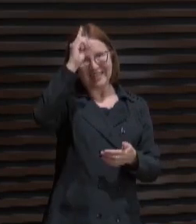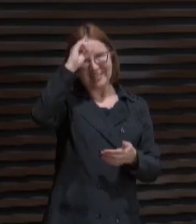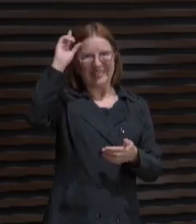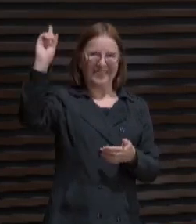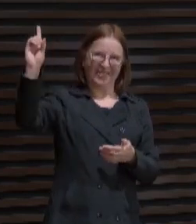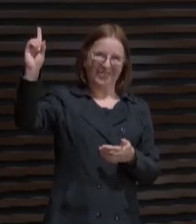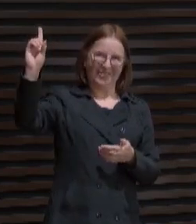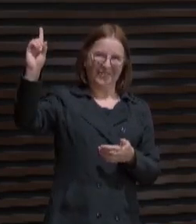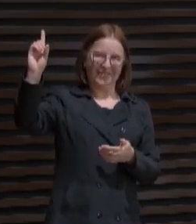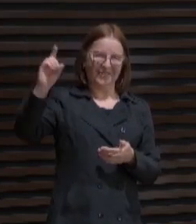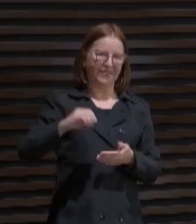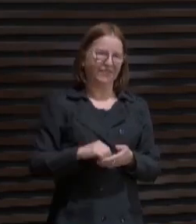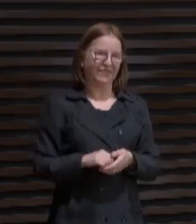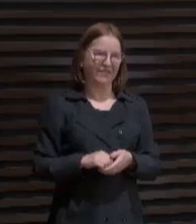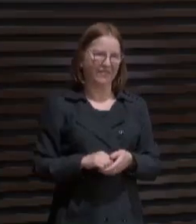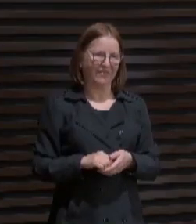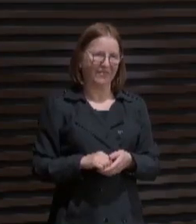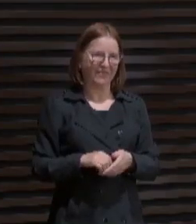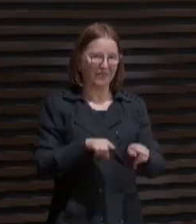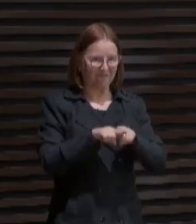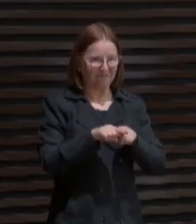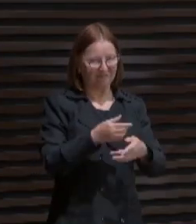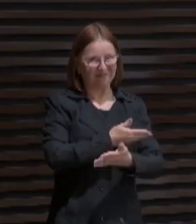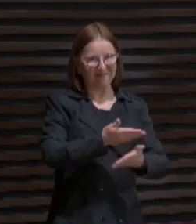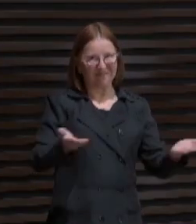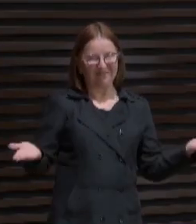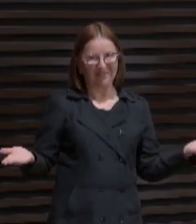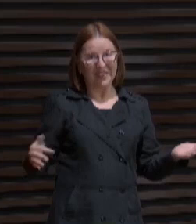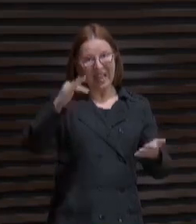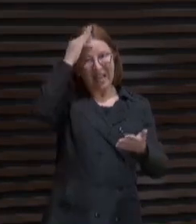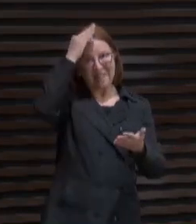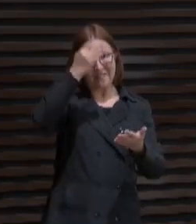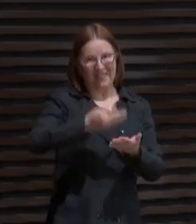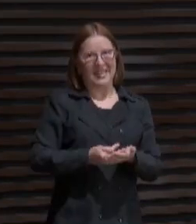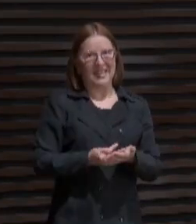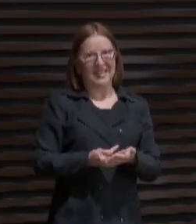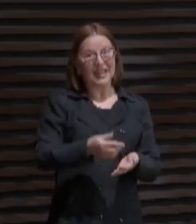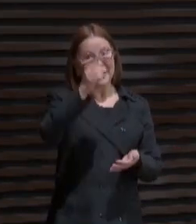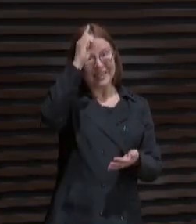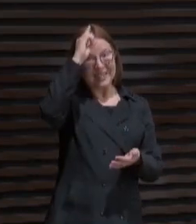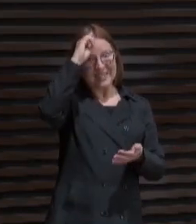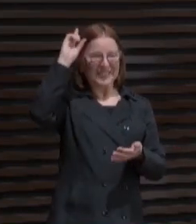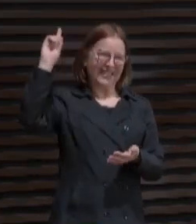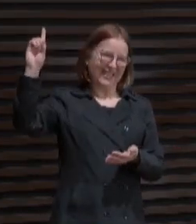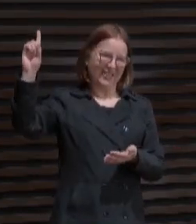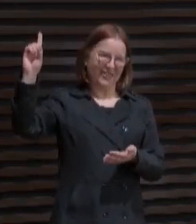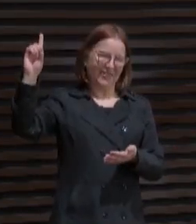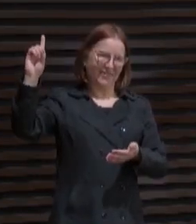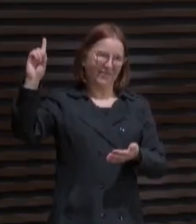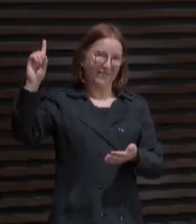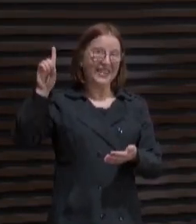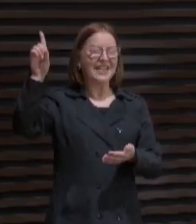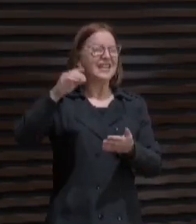Deus. Meus irmãos, a fé é dom de Deus, e Deus sabe todas as